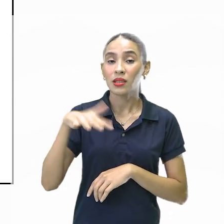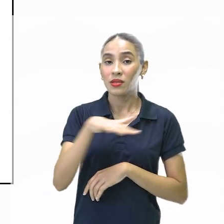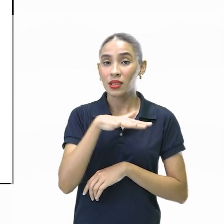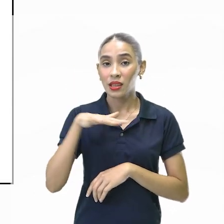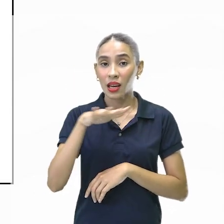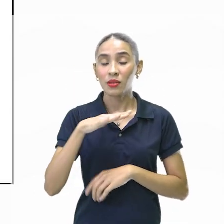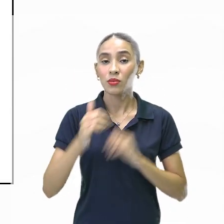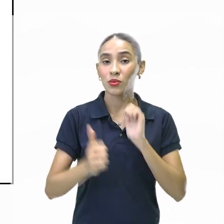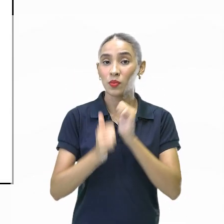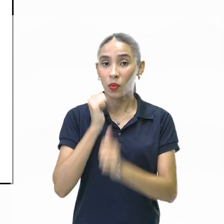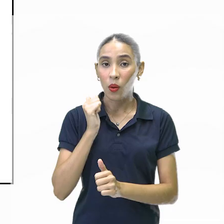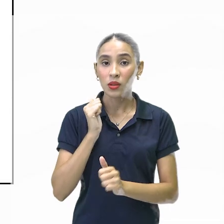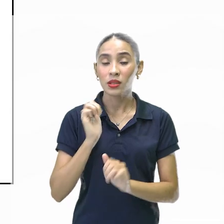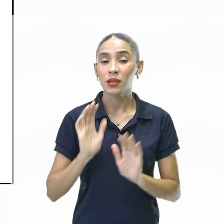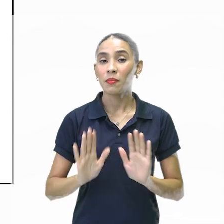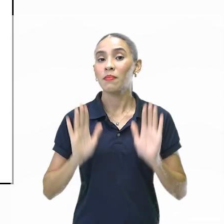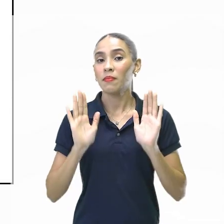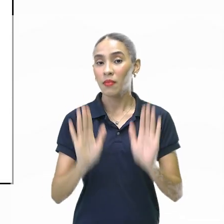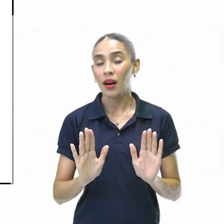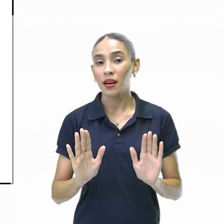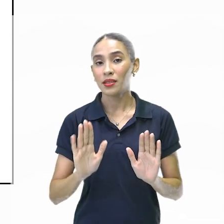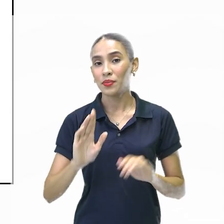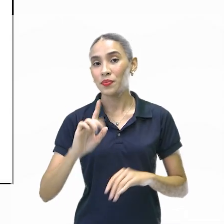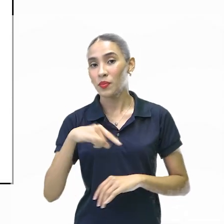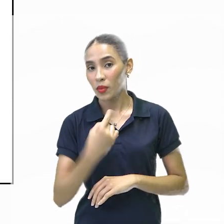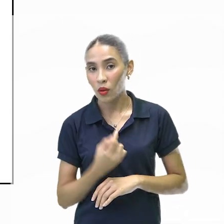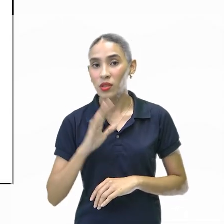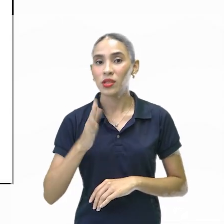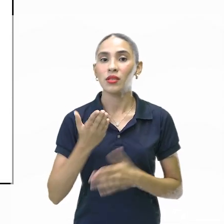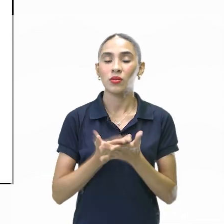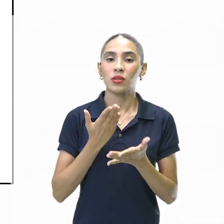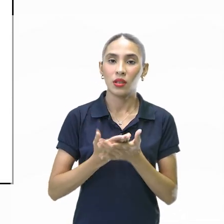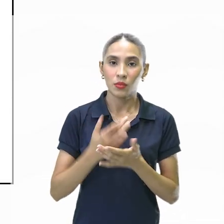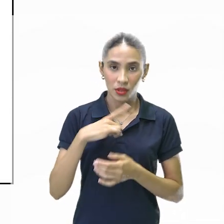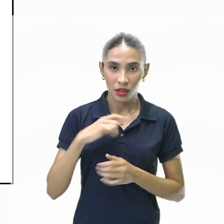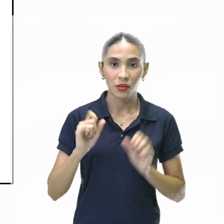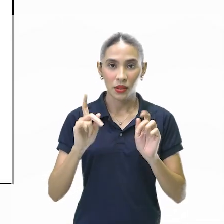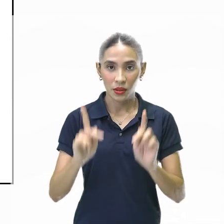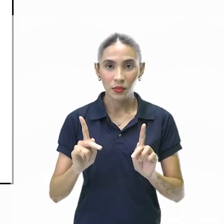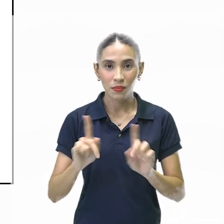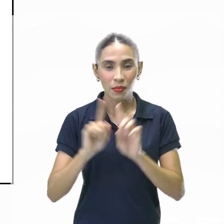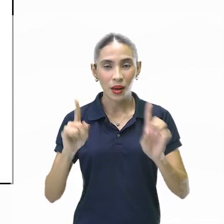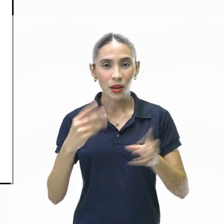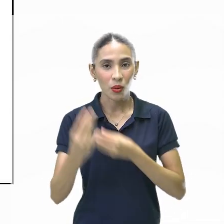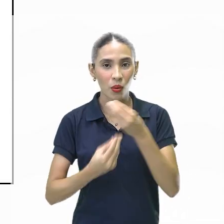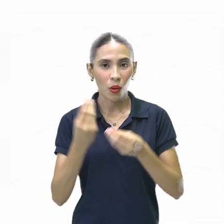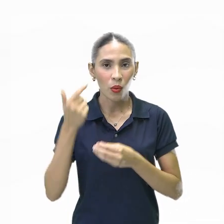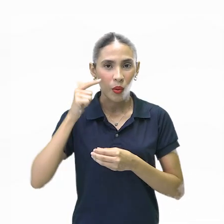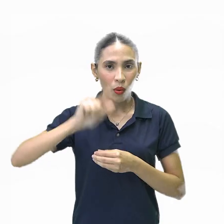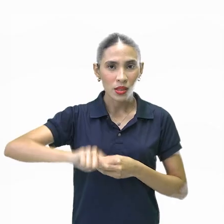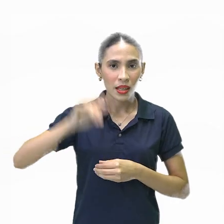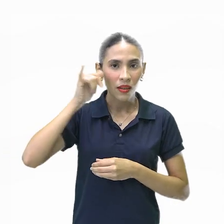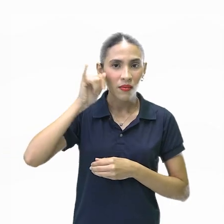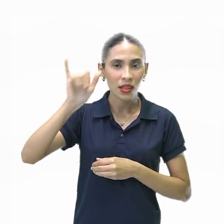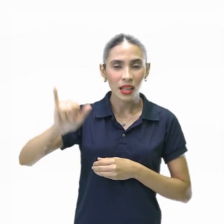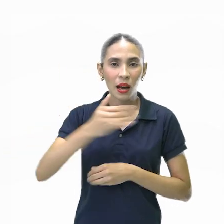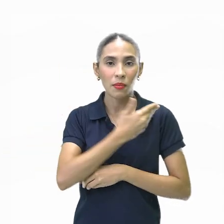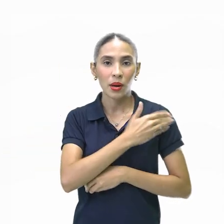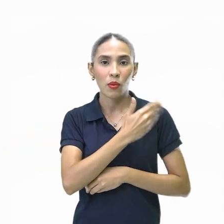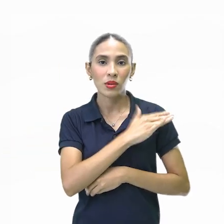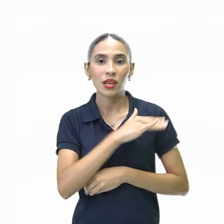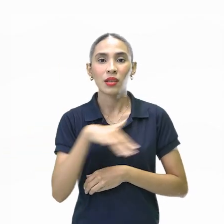esportivo. Mas aí, nós já vimos que existe, né? Como é que a gente consegue combater esse preconceito no